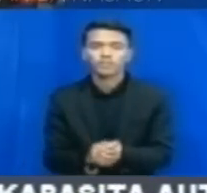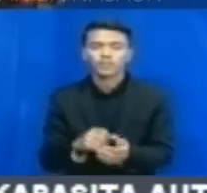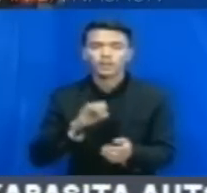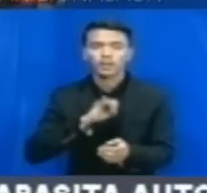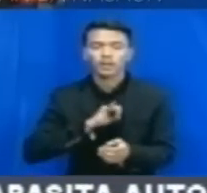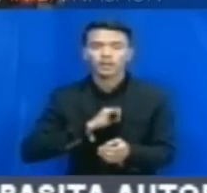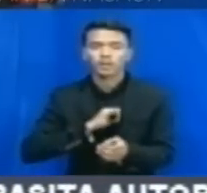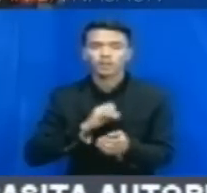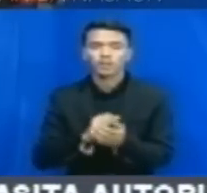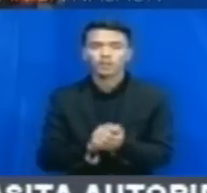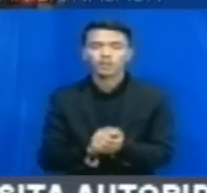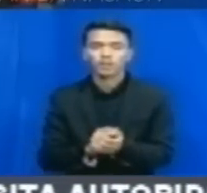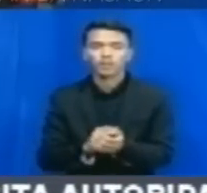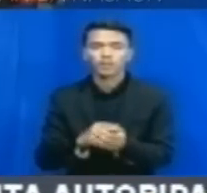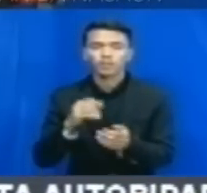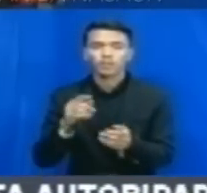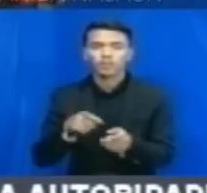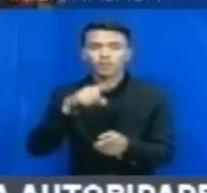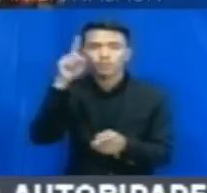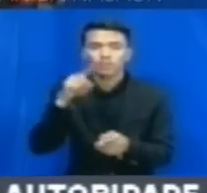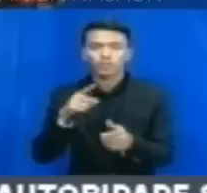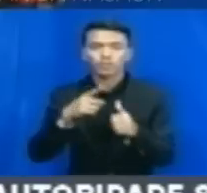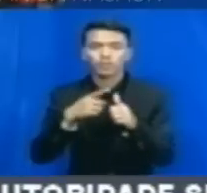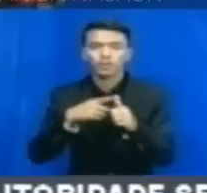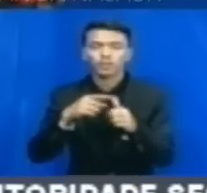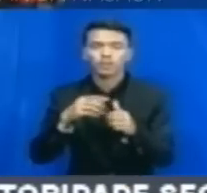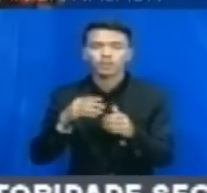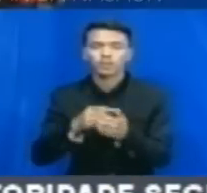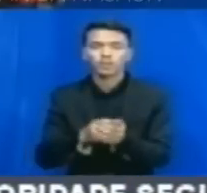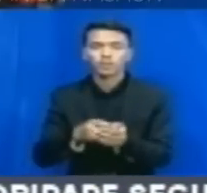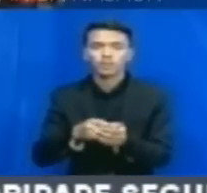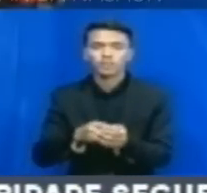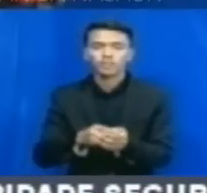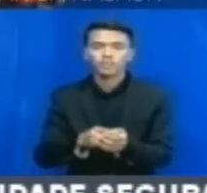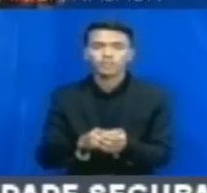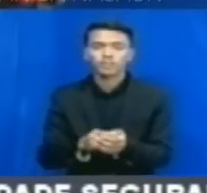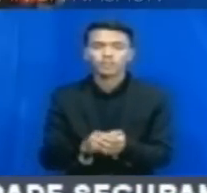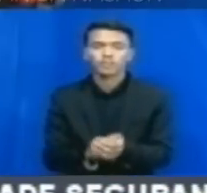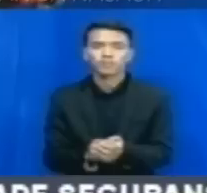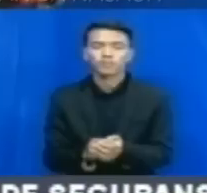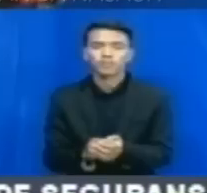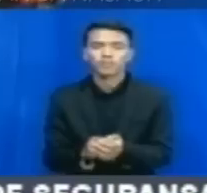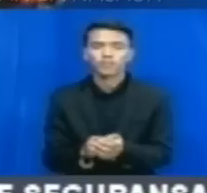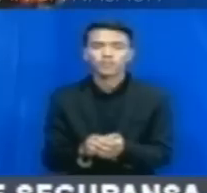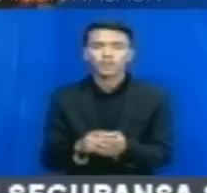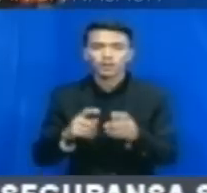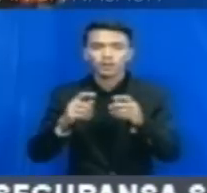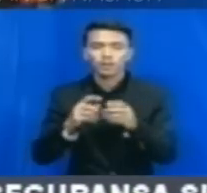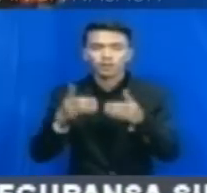How koloka pergunta primeiro bahia doutor Astaki. Doutor, si. Decisão tribunal lebe